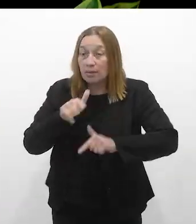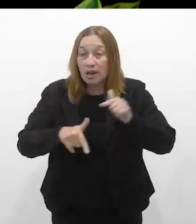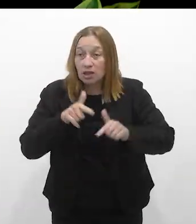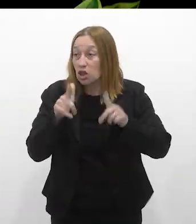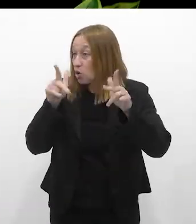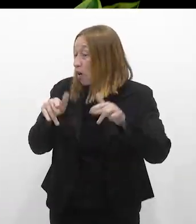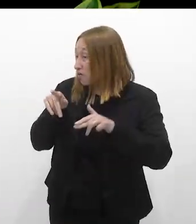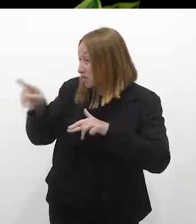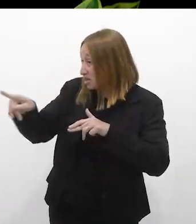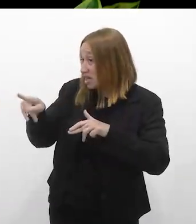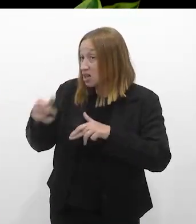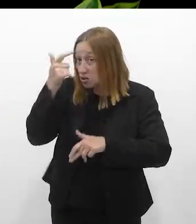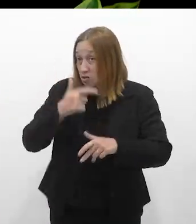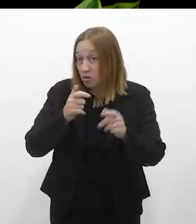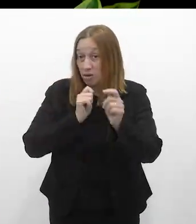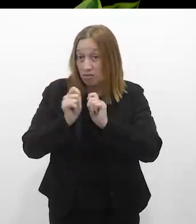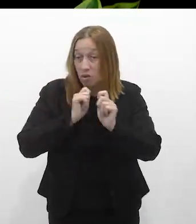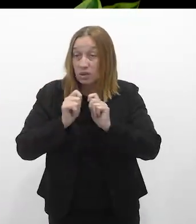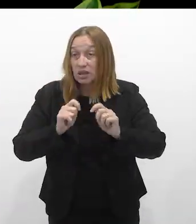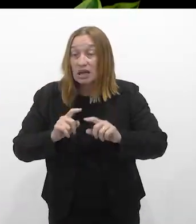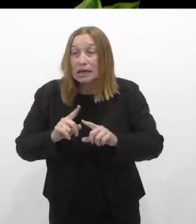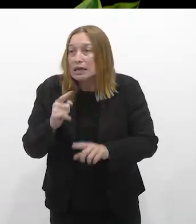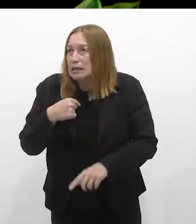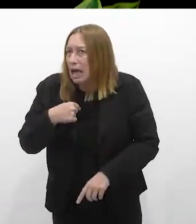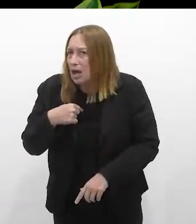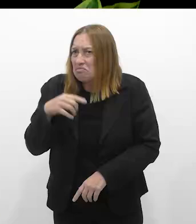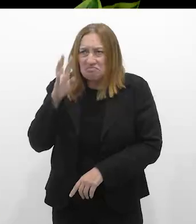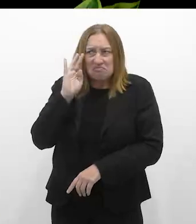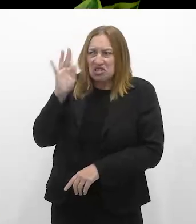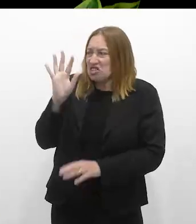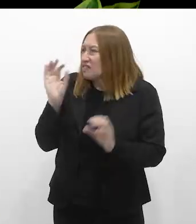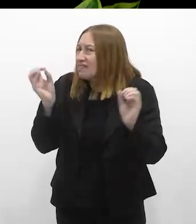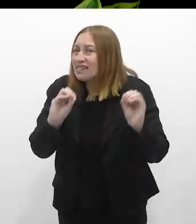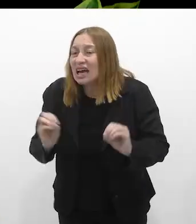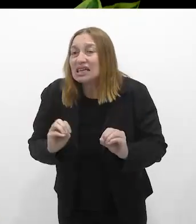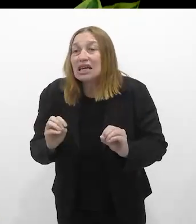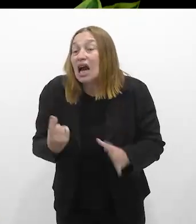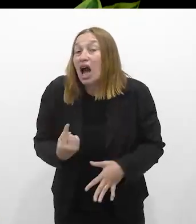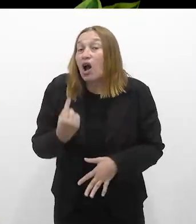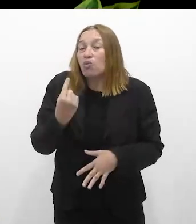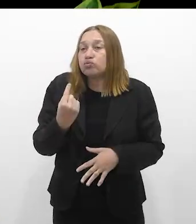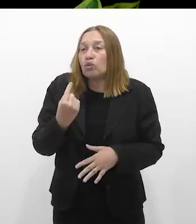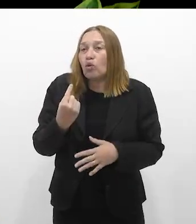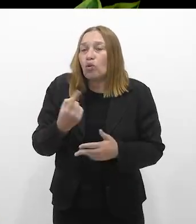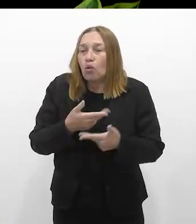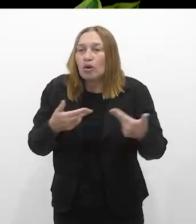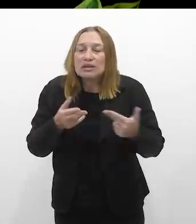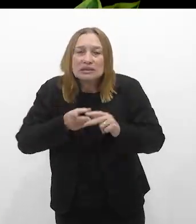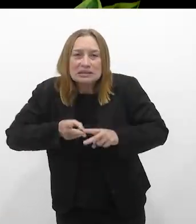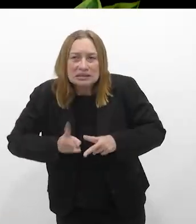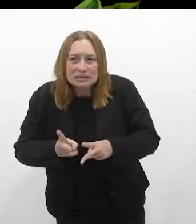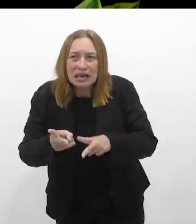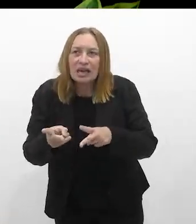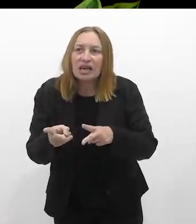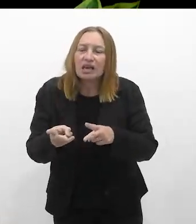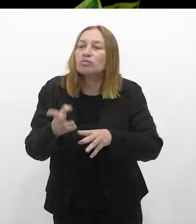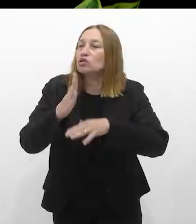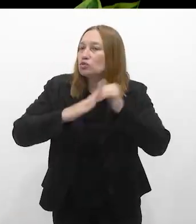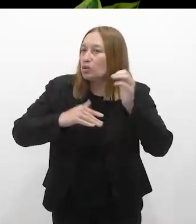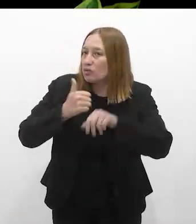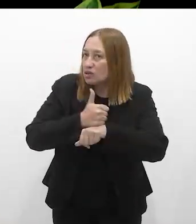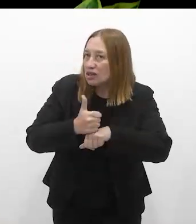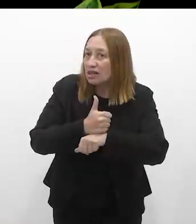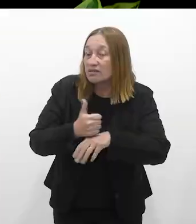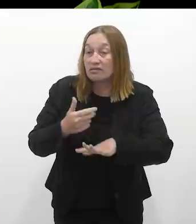você, não tinha ouvido falar, não imaginava. A única coisa que sempre, né, assim,